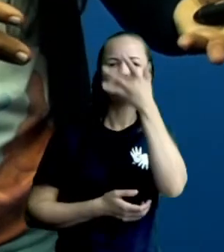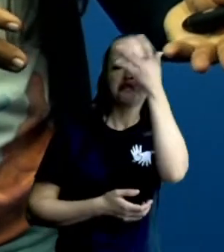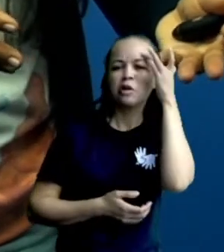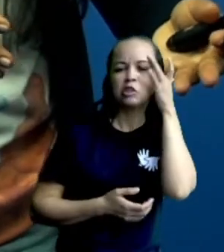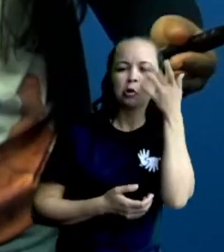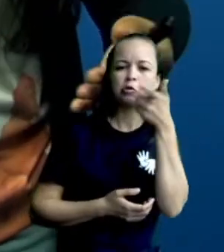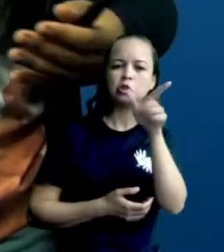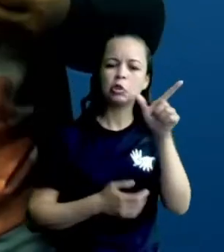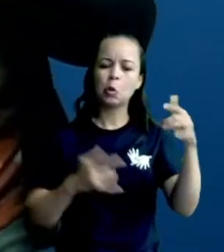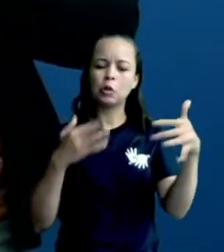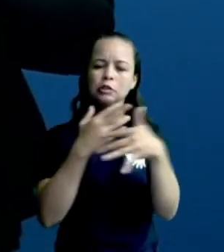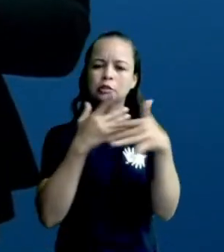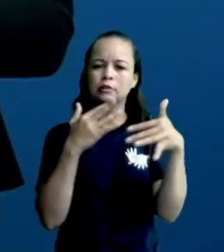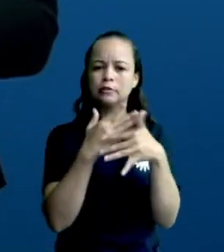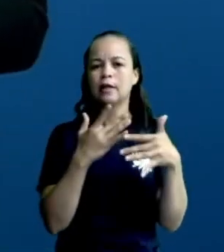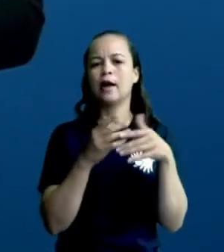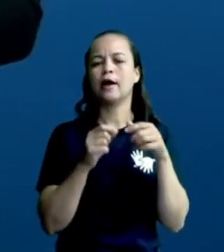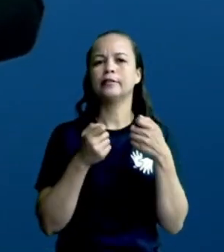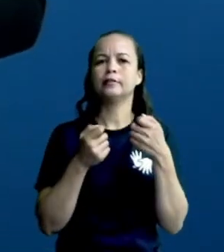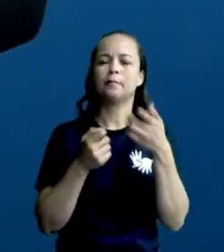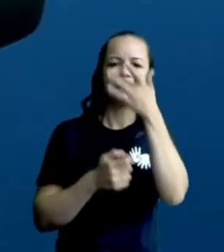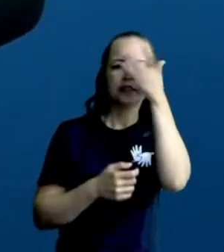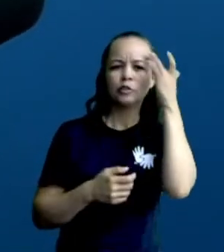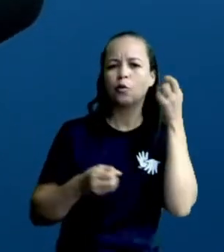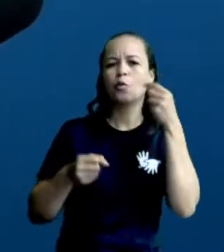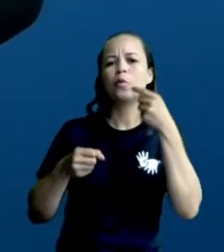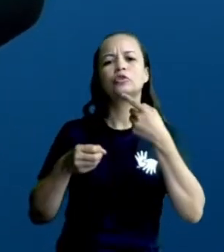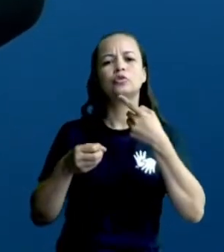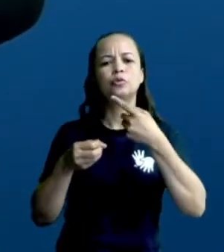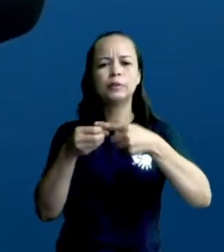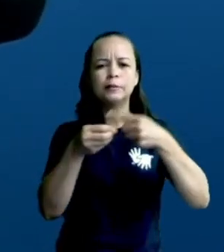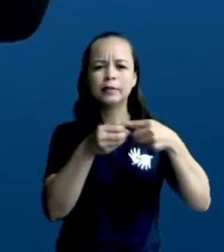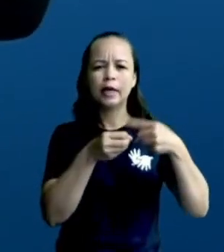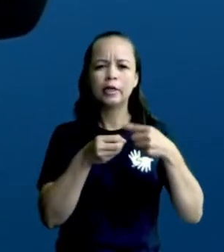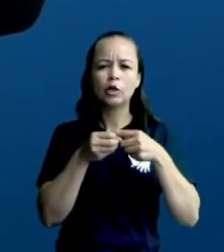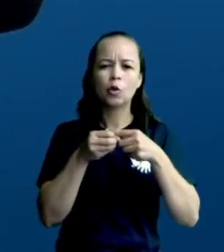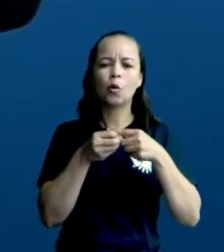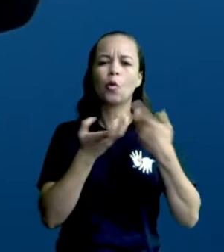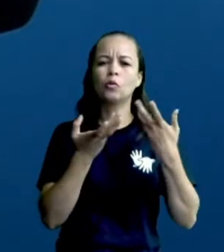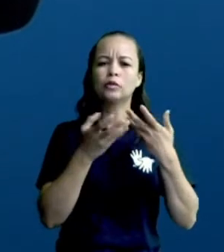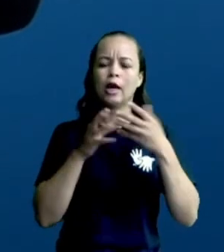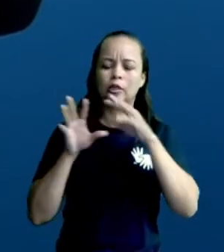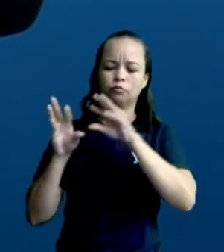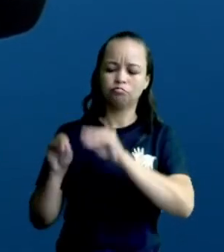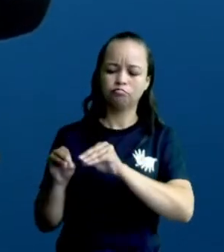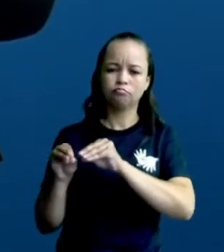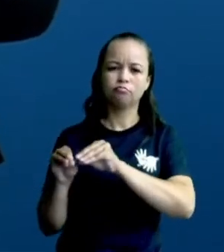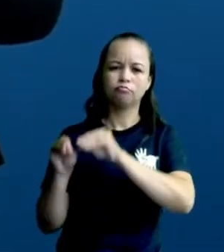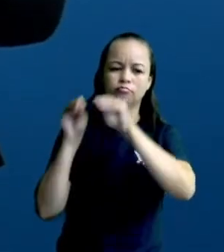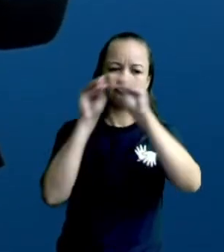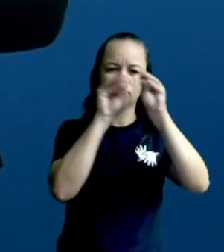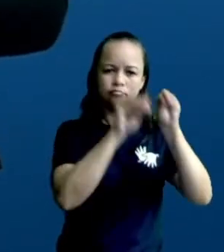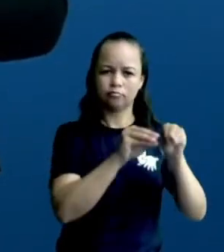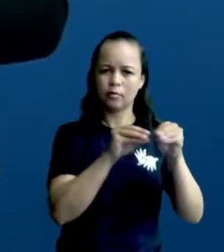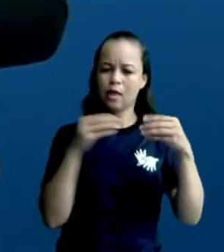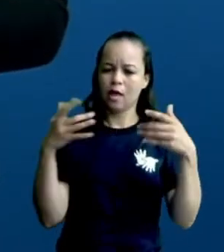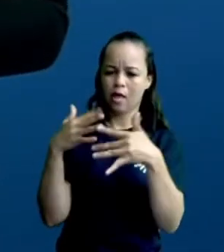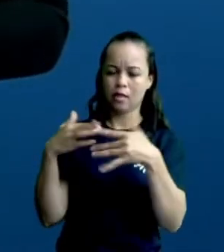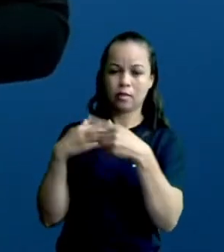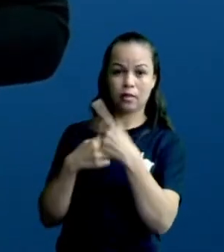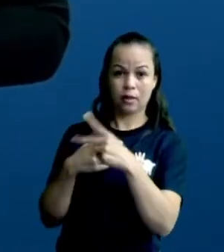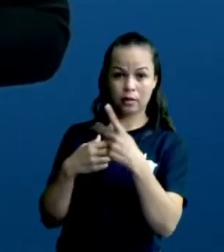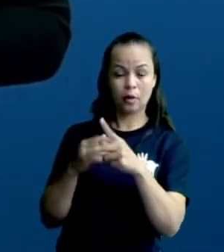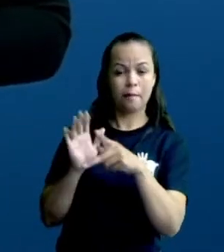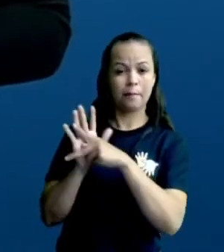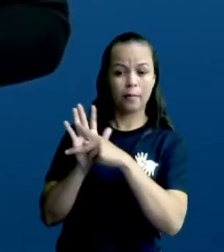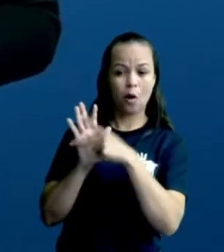outras cidades, pessoas do interior migraram, saíram de sua cidade e foram para a